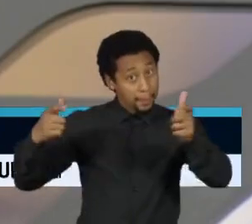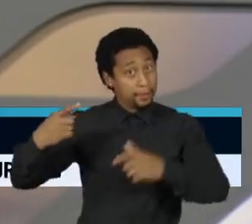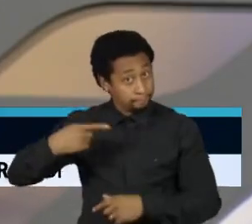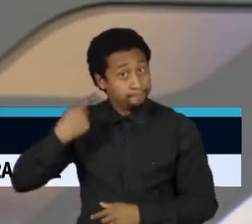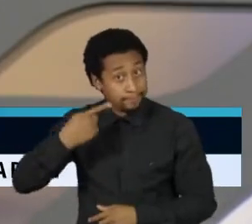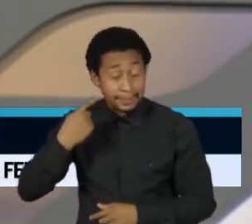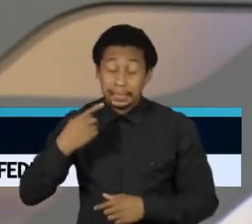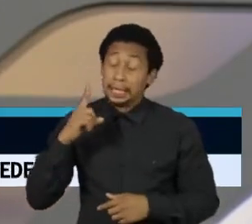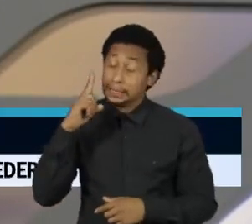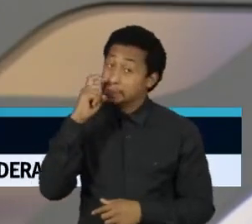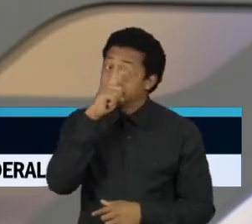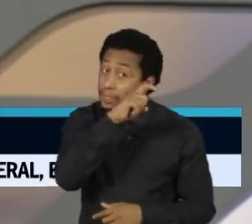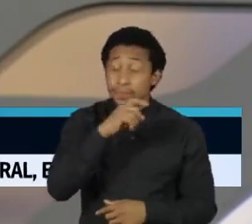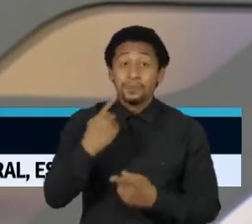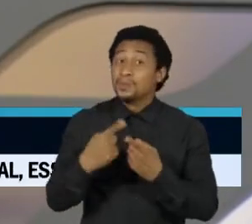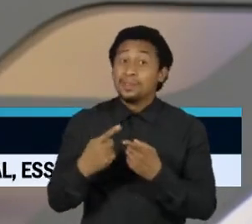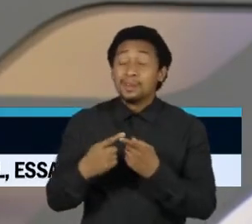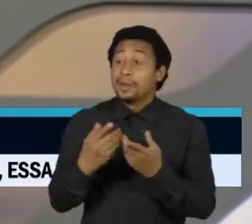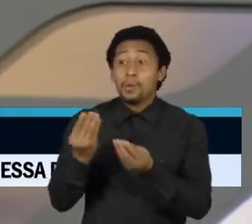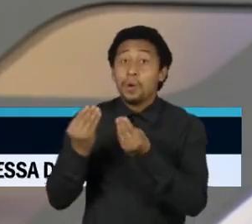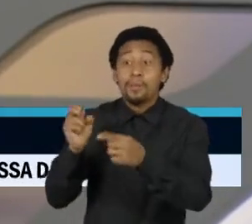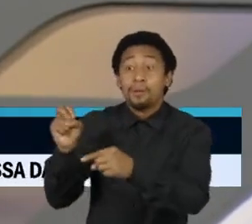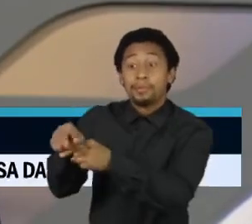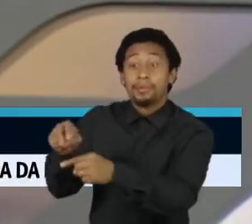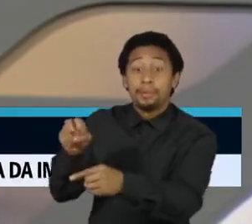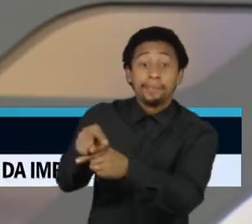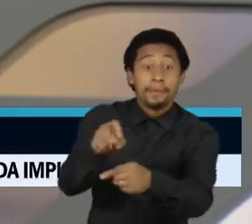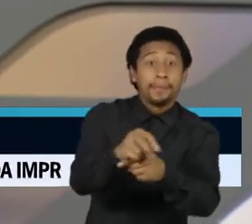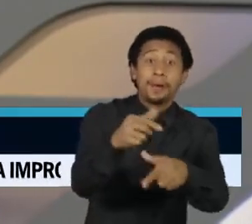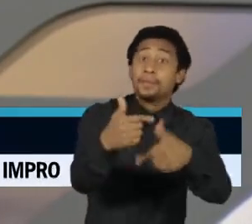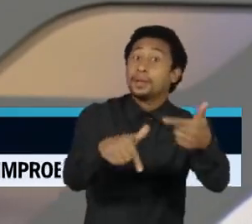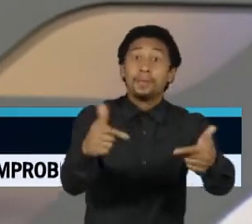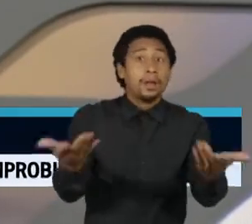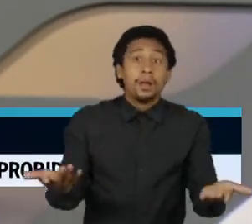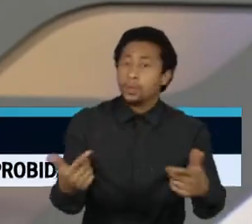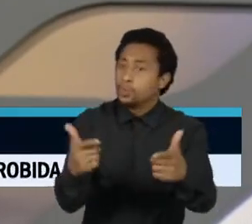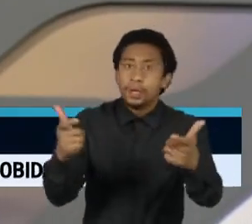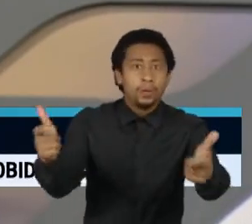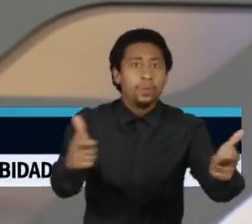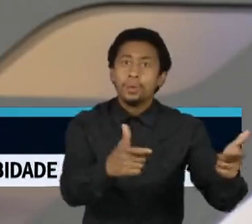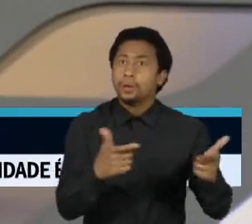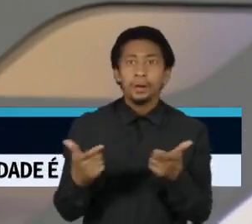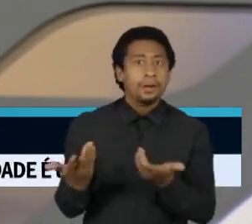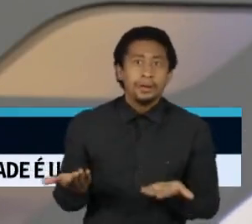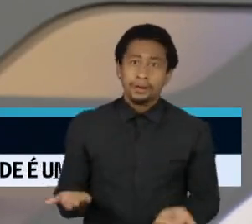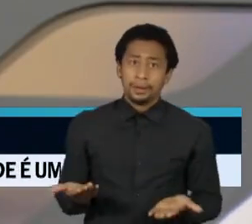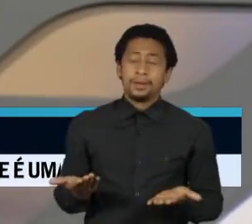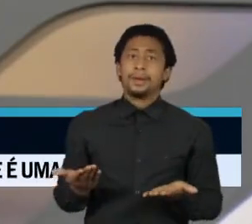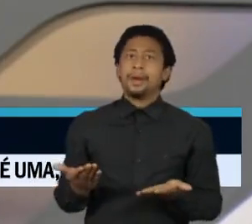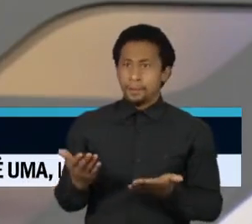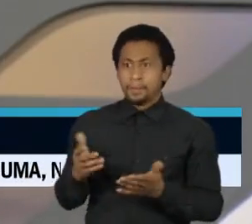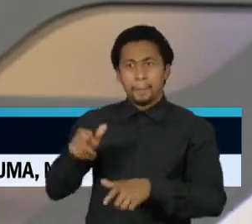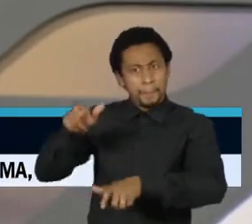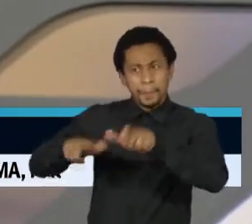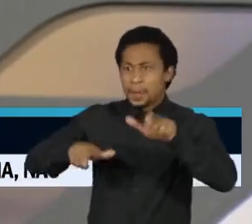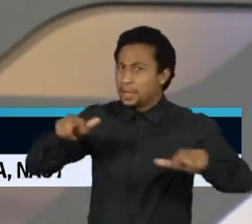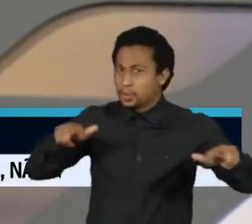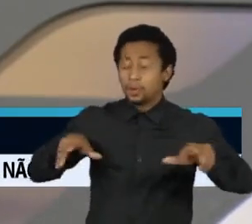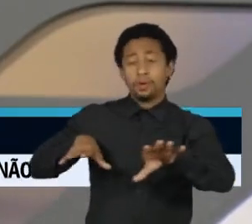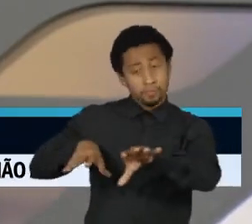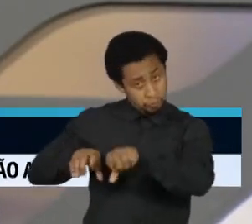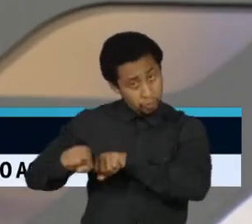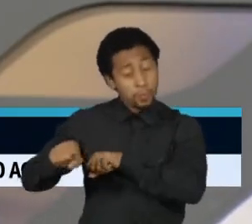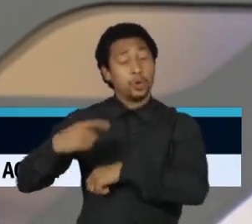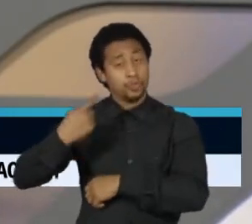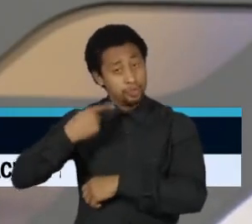mão de obra não vai ser absorvida, e tem dezenas de milhares de bacharéis em direito como eu que não